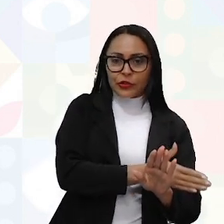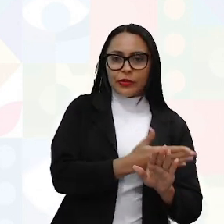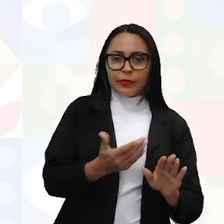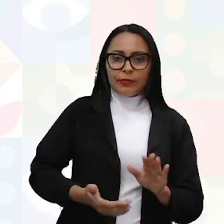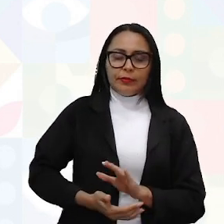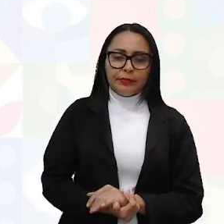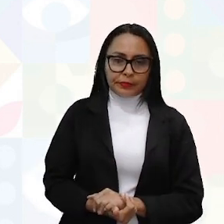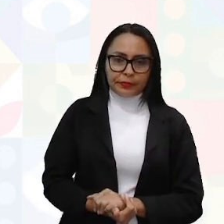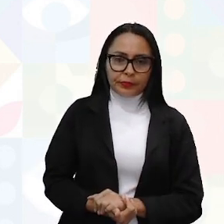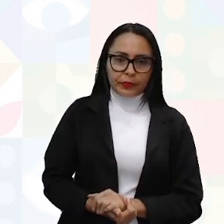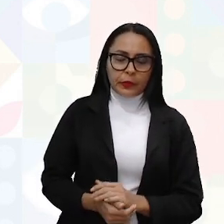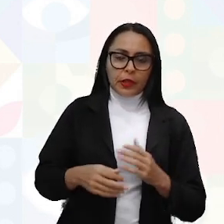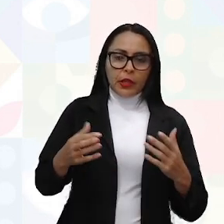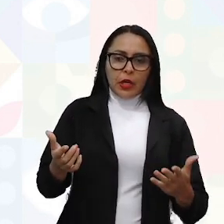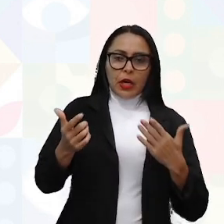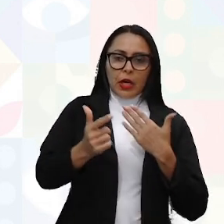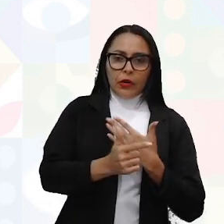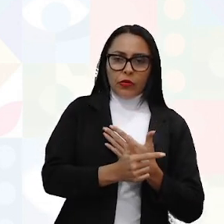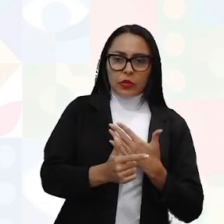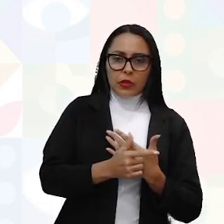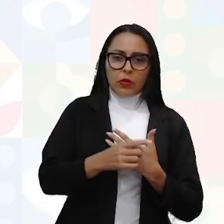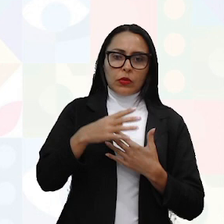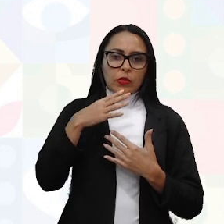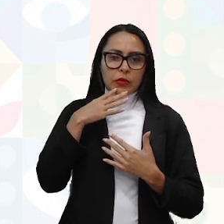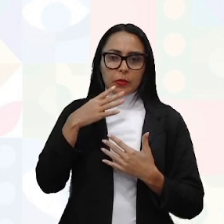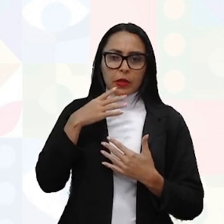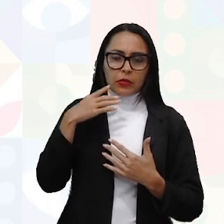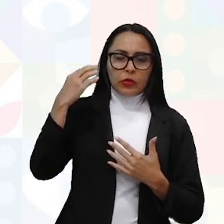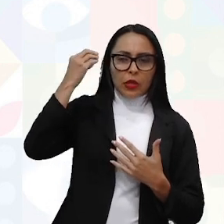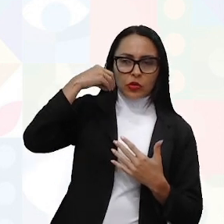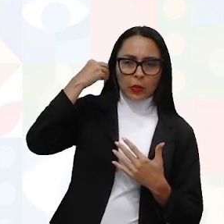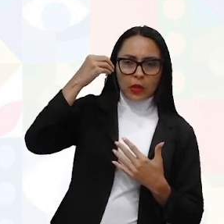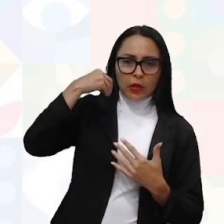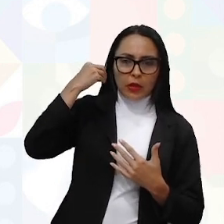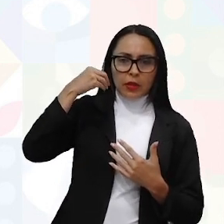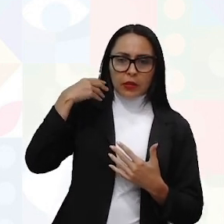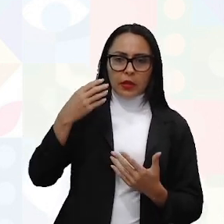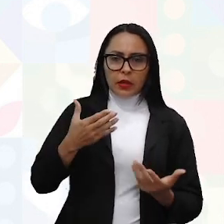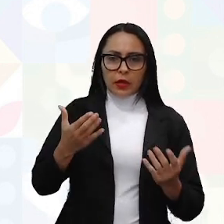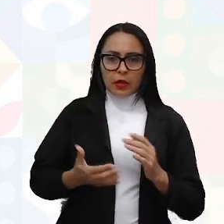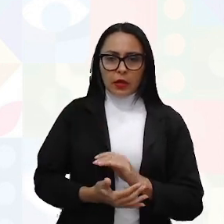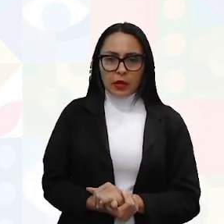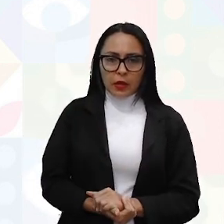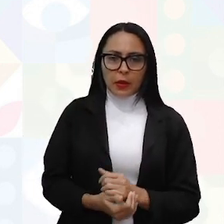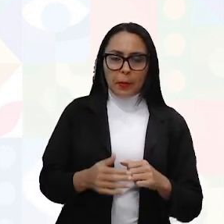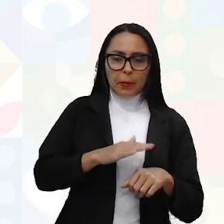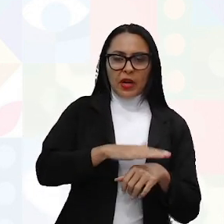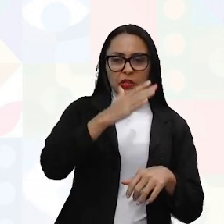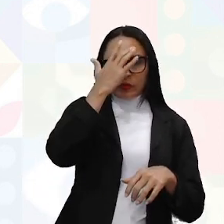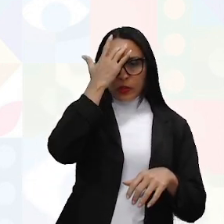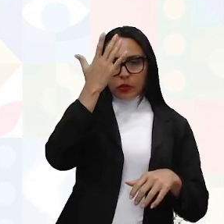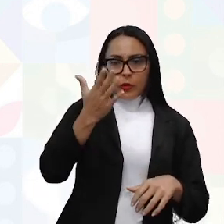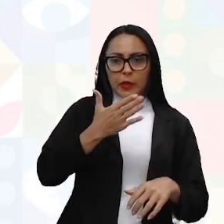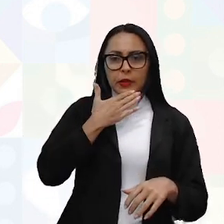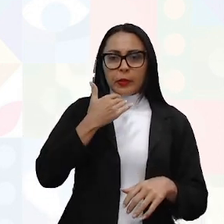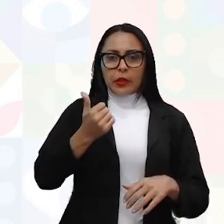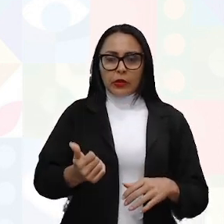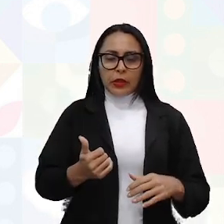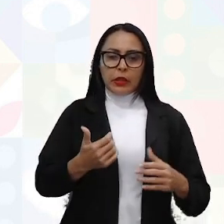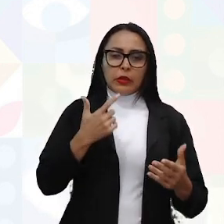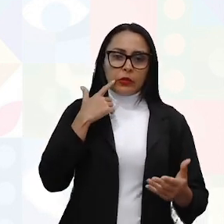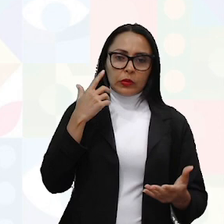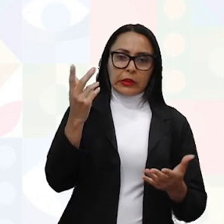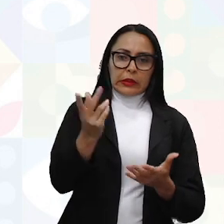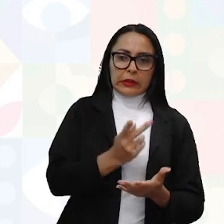possível. Assim, em função do grau de conhecimento e da experiência que possuem, conduzem mais facilmente às melhorias